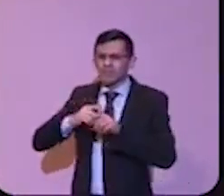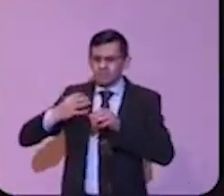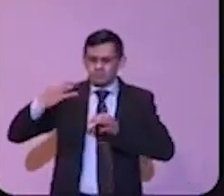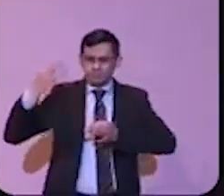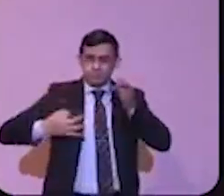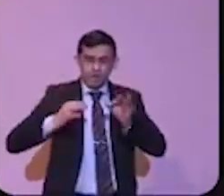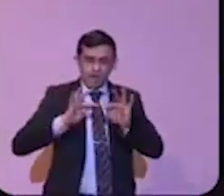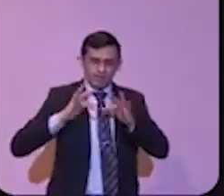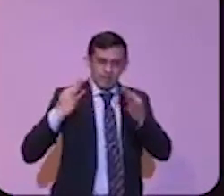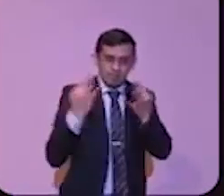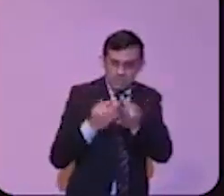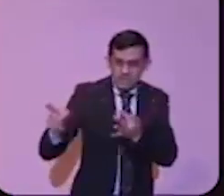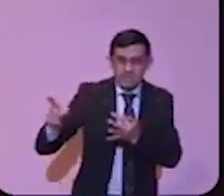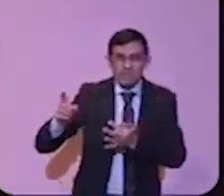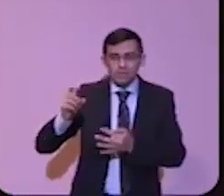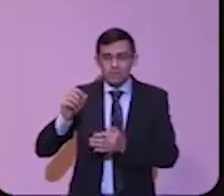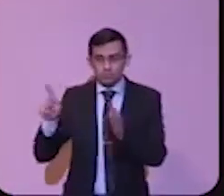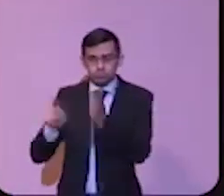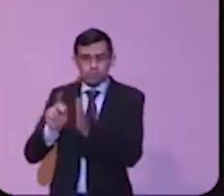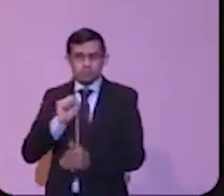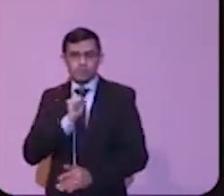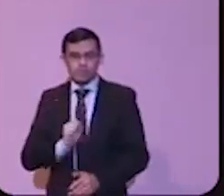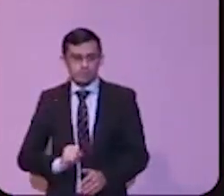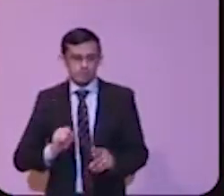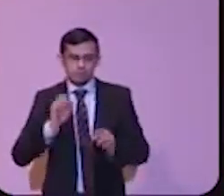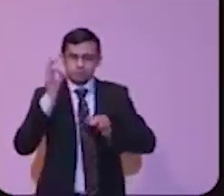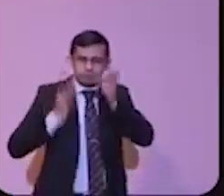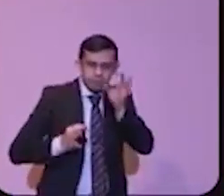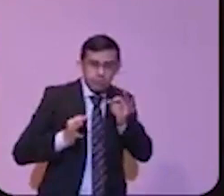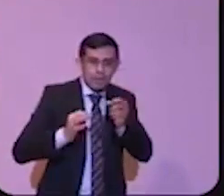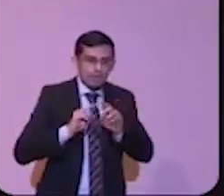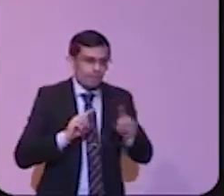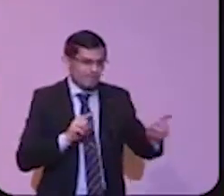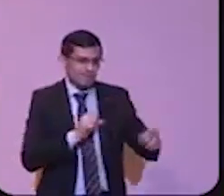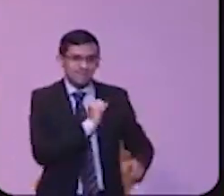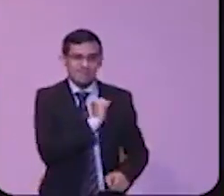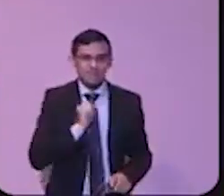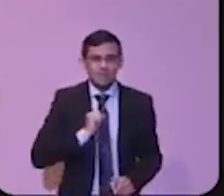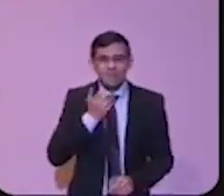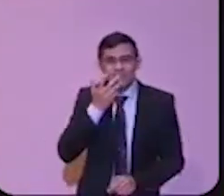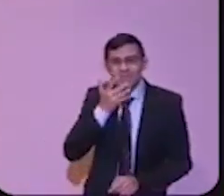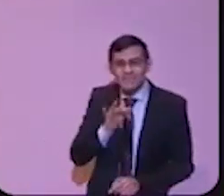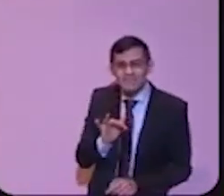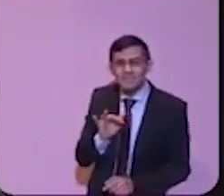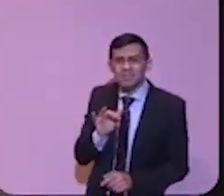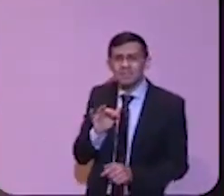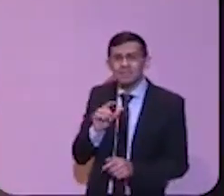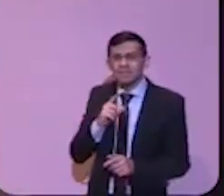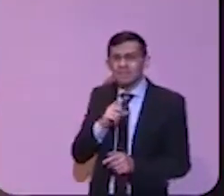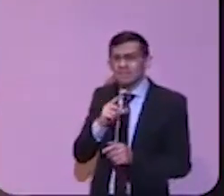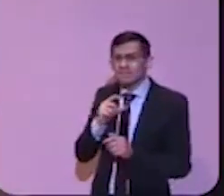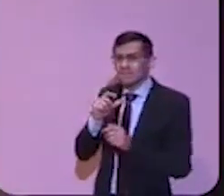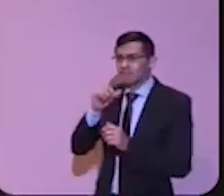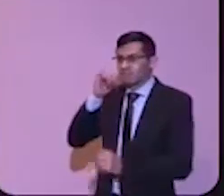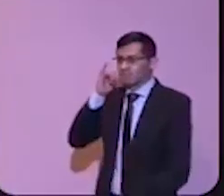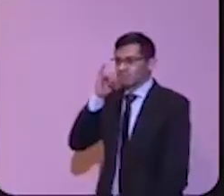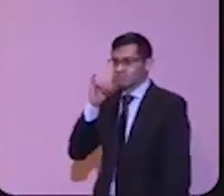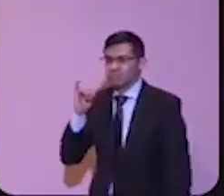à família do sacerdote Eli. E ele, uma criança, tem que entregar essa